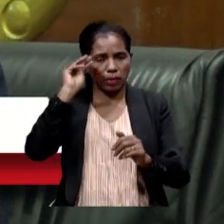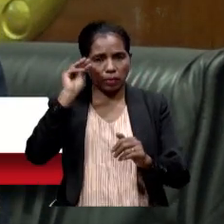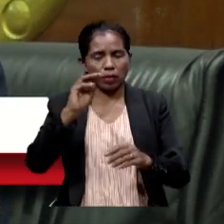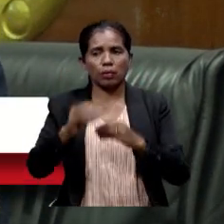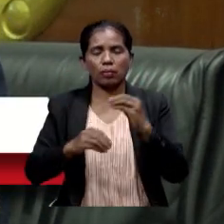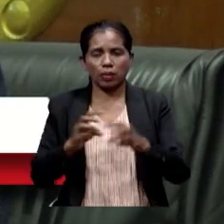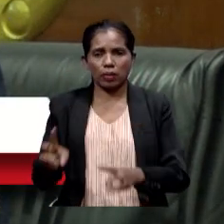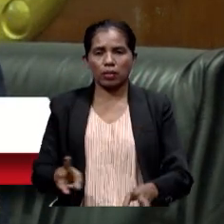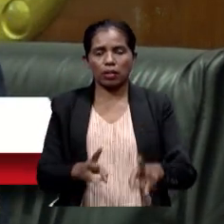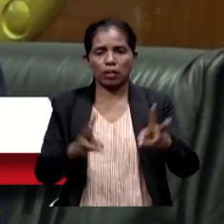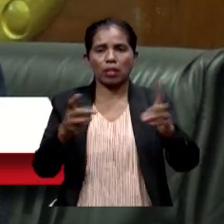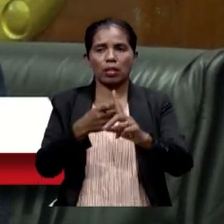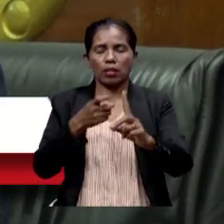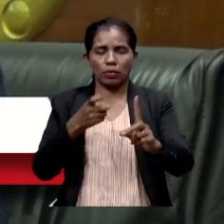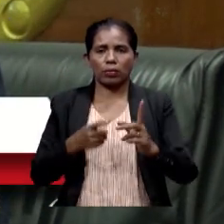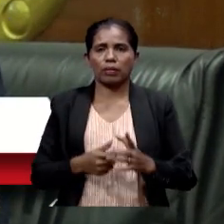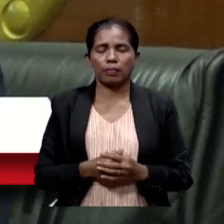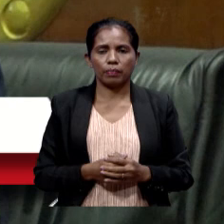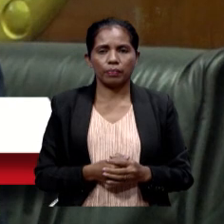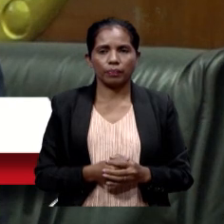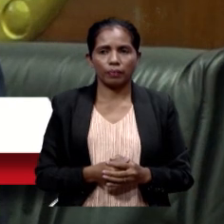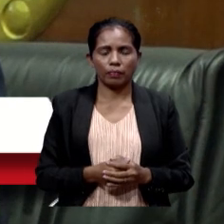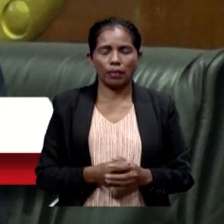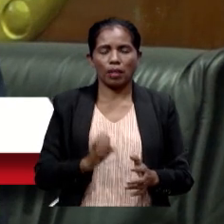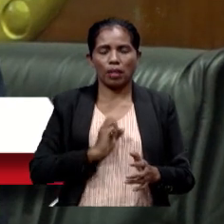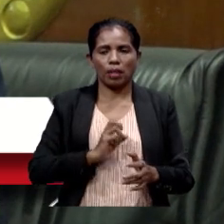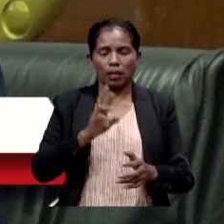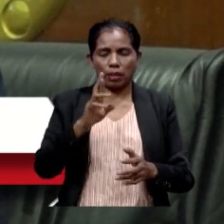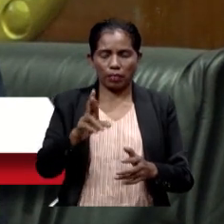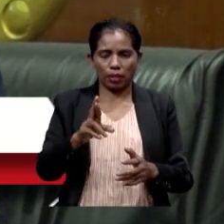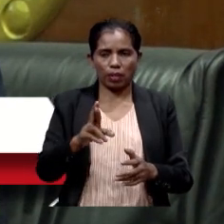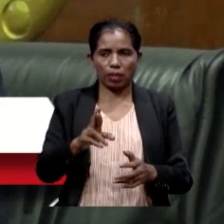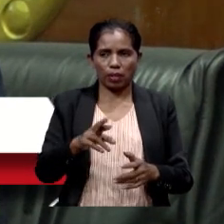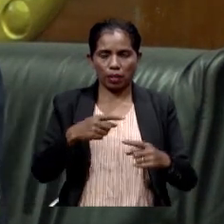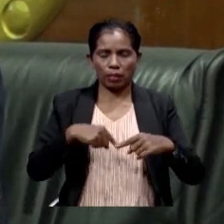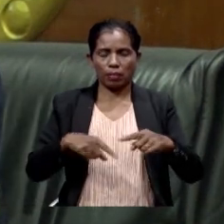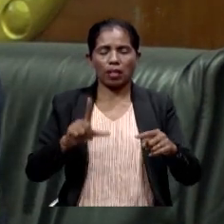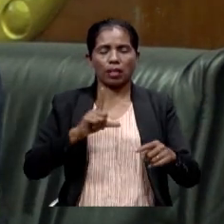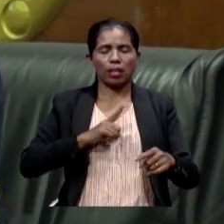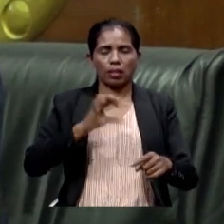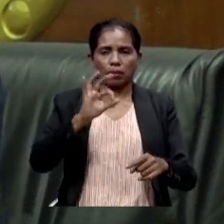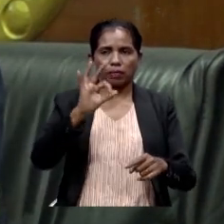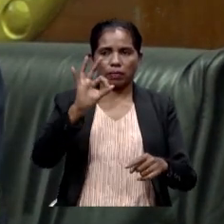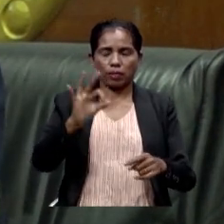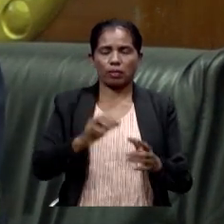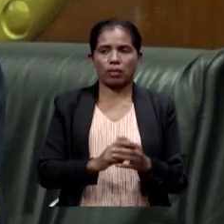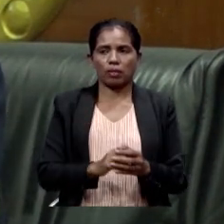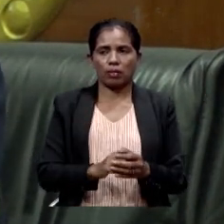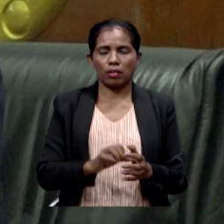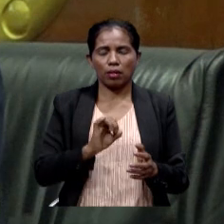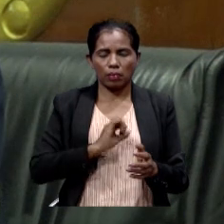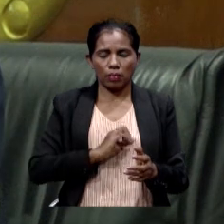a estrada se trouxe, se hermeira para o Letfó, no Balio Toia,